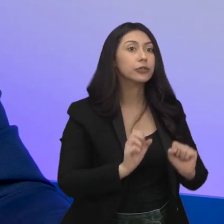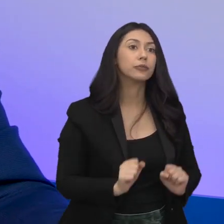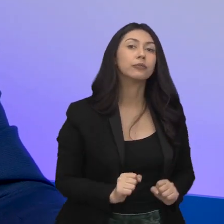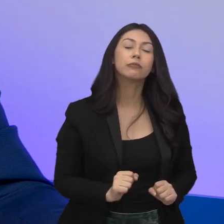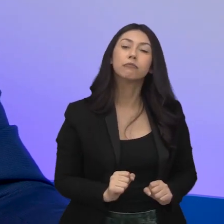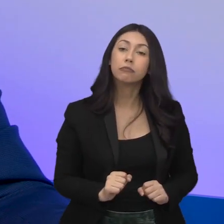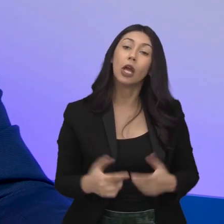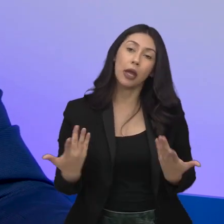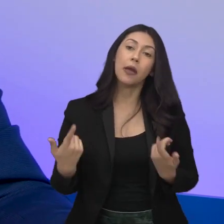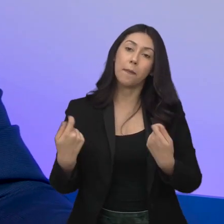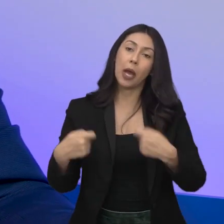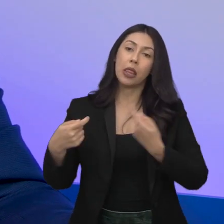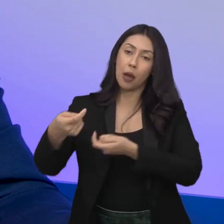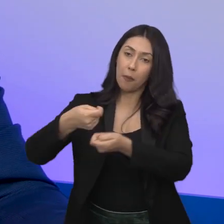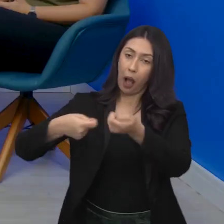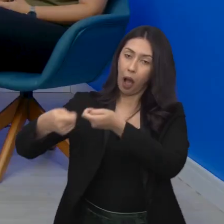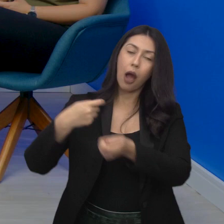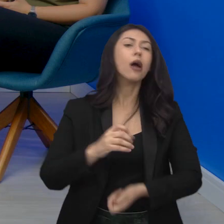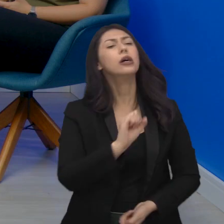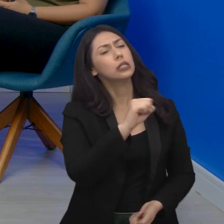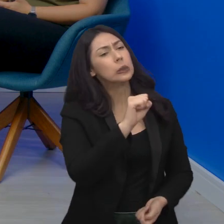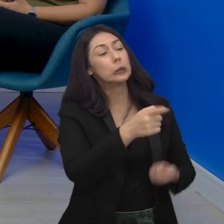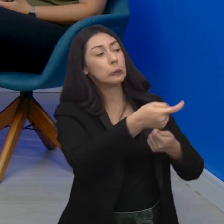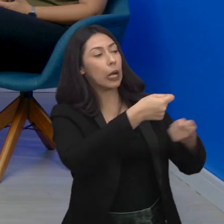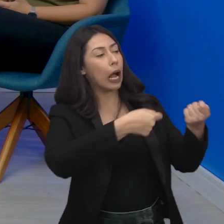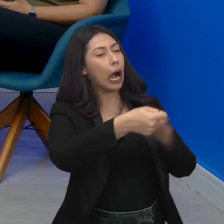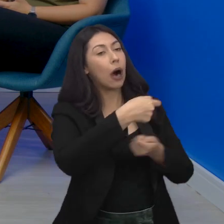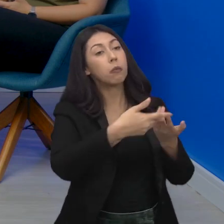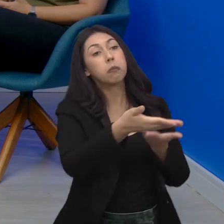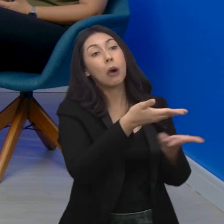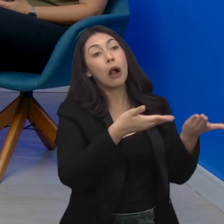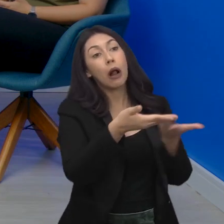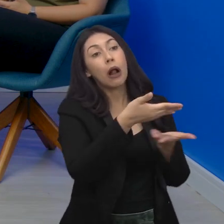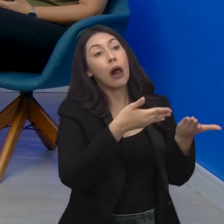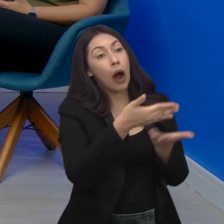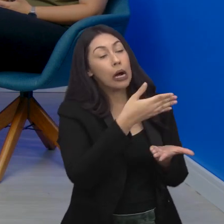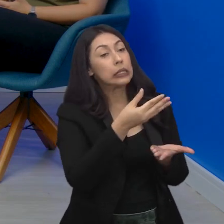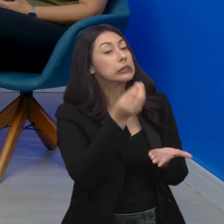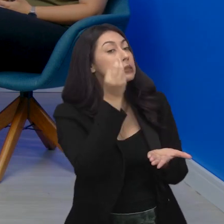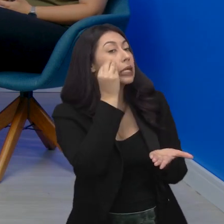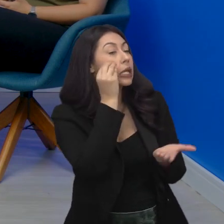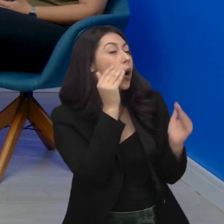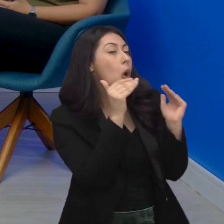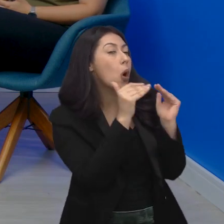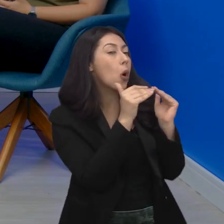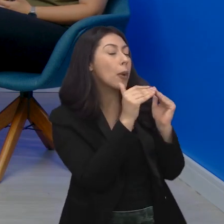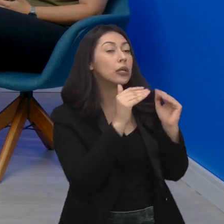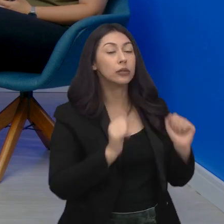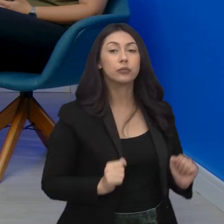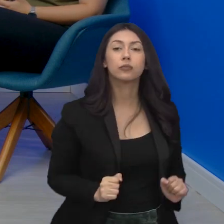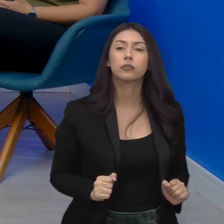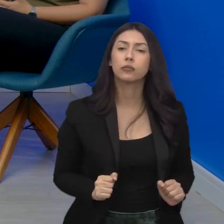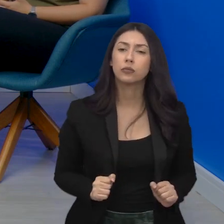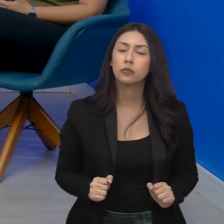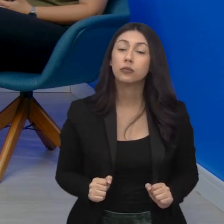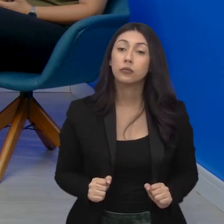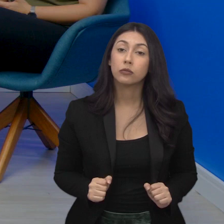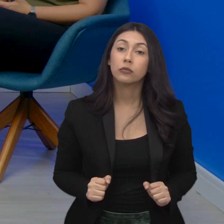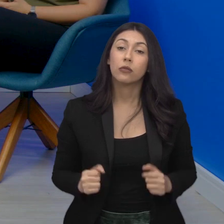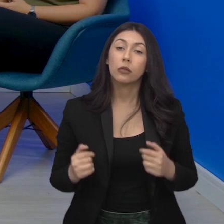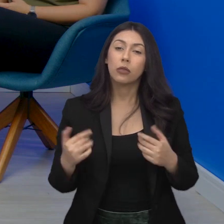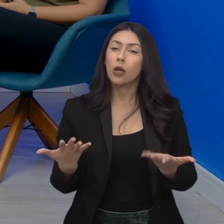aluguel. Aí cabe uma negociação nesse caso. Isso, caberia uma negociação entre as partes para estar equalizando essa taxa do aluguel. E,